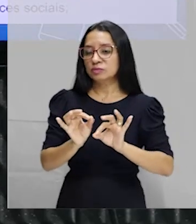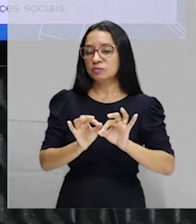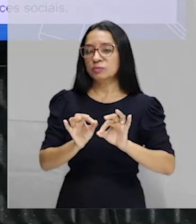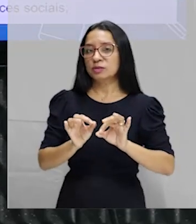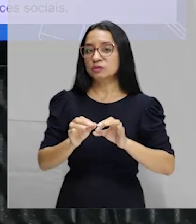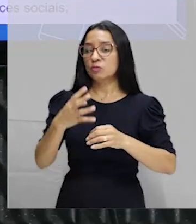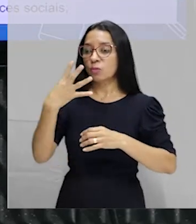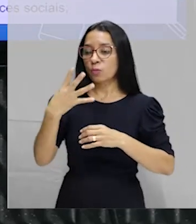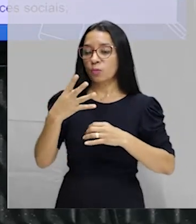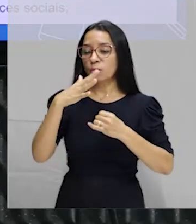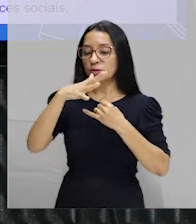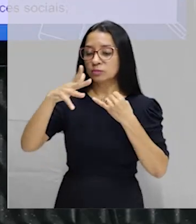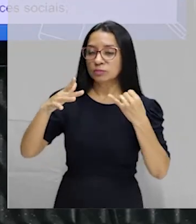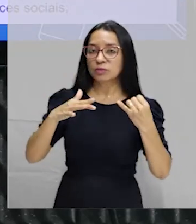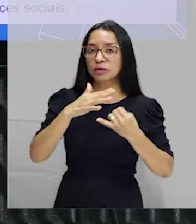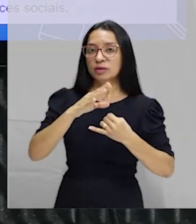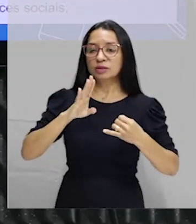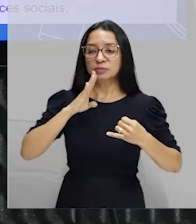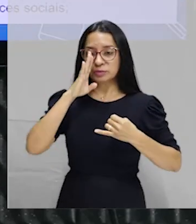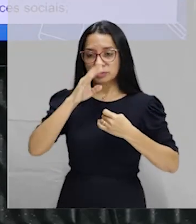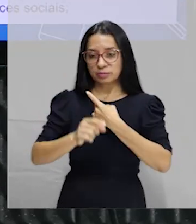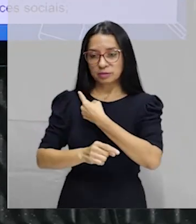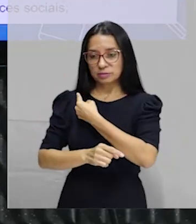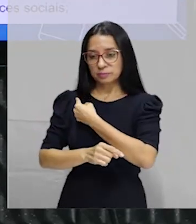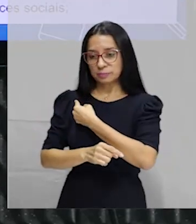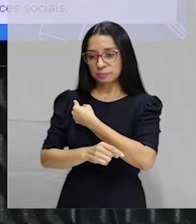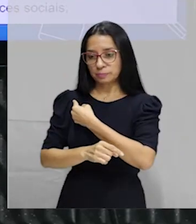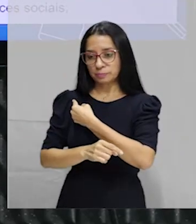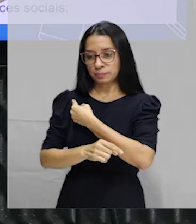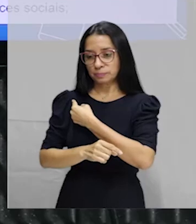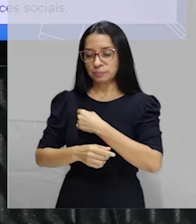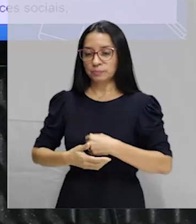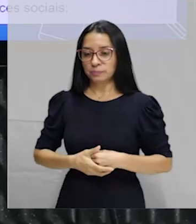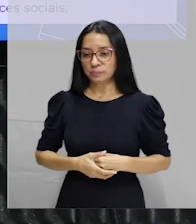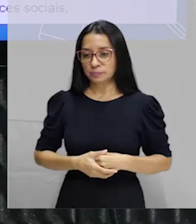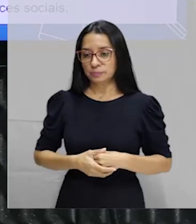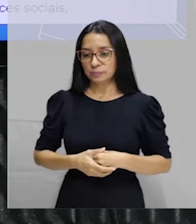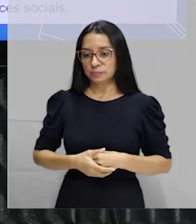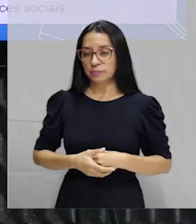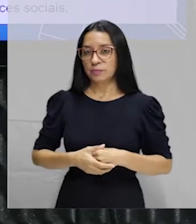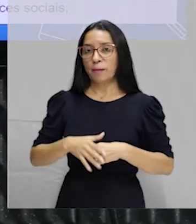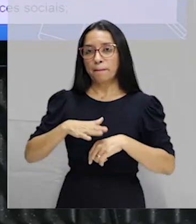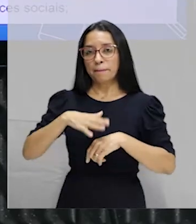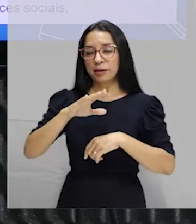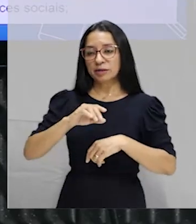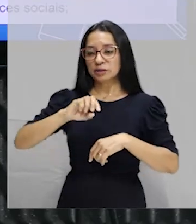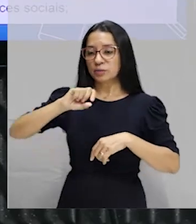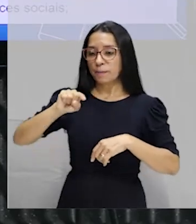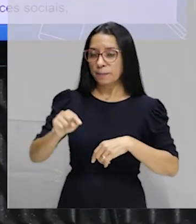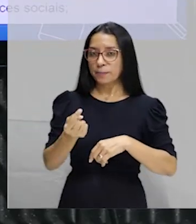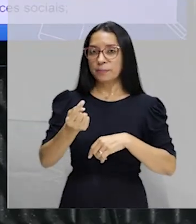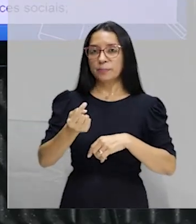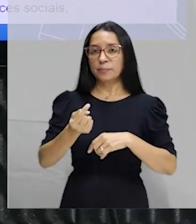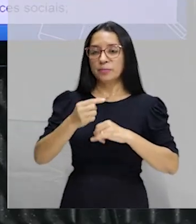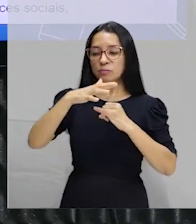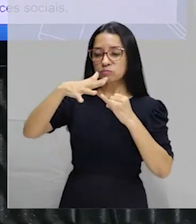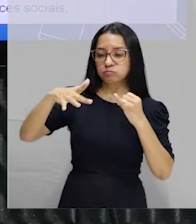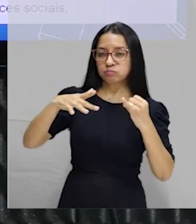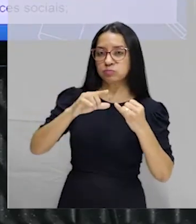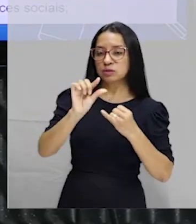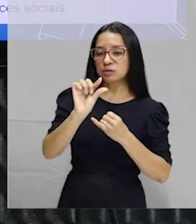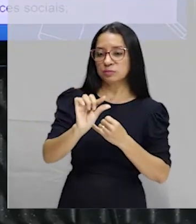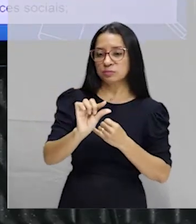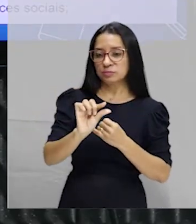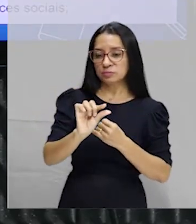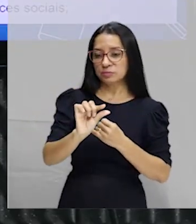4 ilhas principais, que é a Hokkaido, Honshu, Shikoku e Kyushu, e mais de 1.000 ilhas pequenas. Estas 4 ilhas